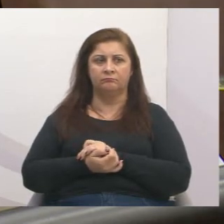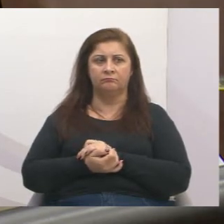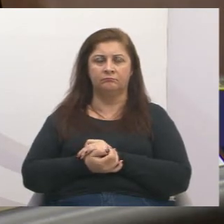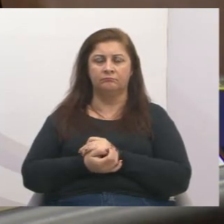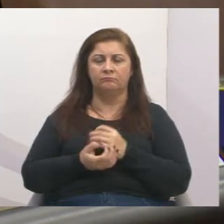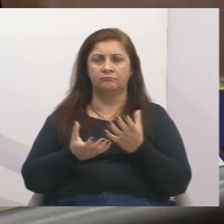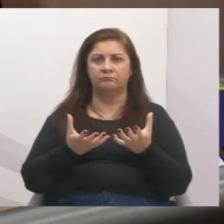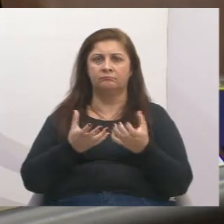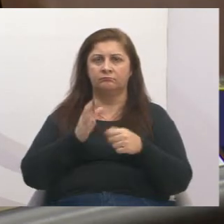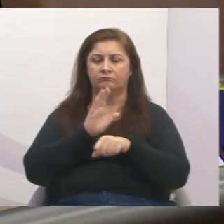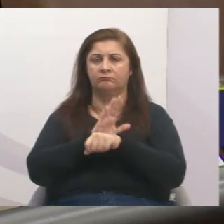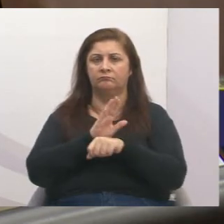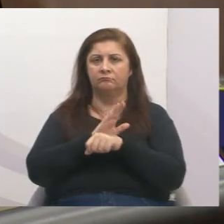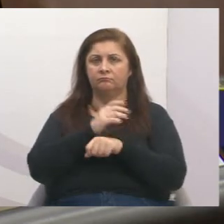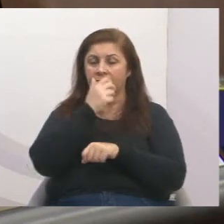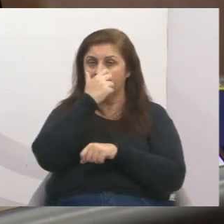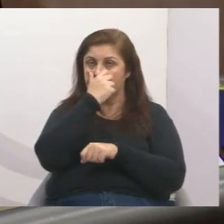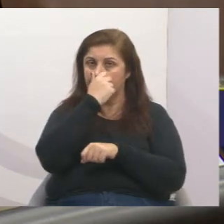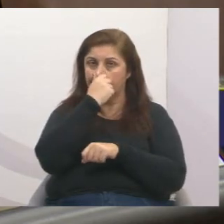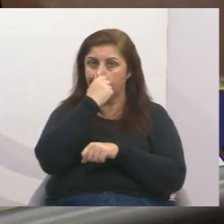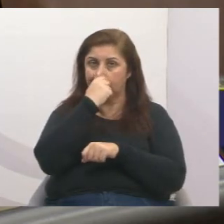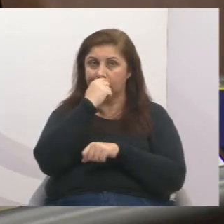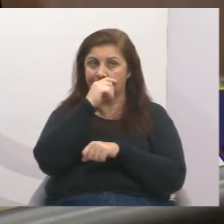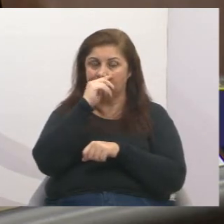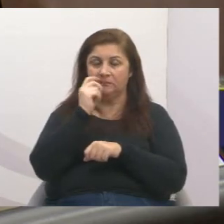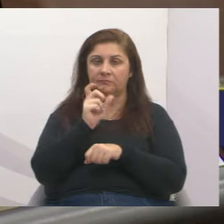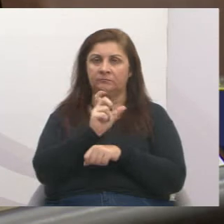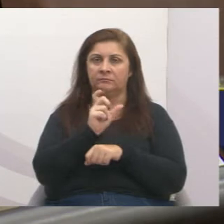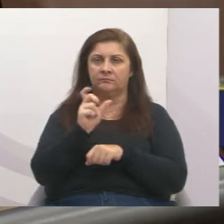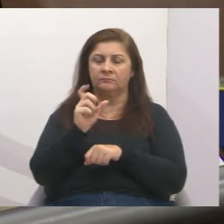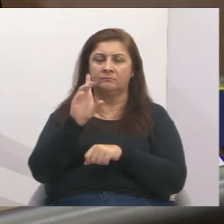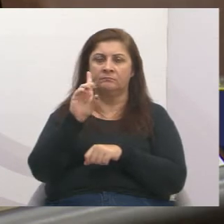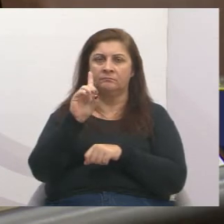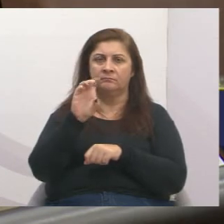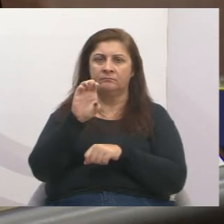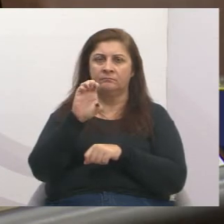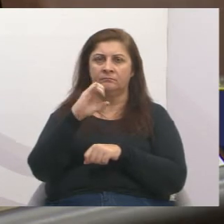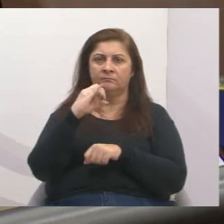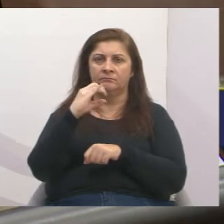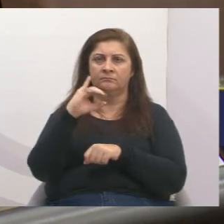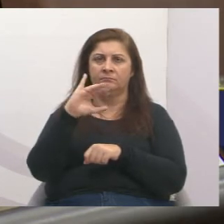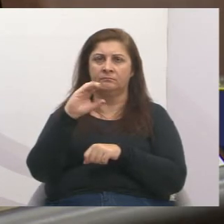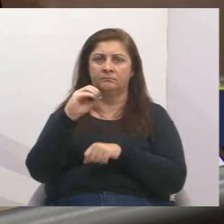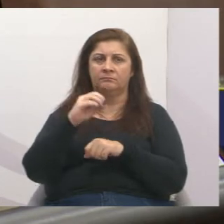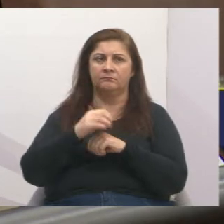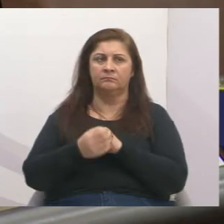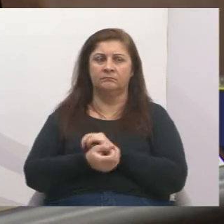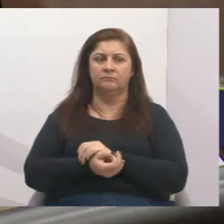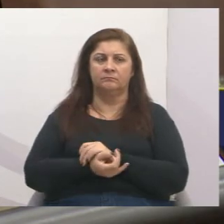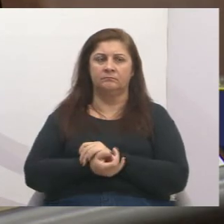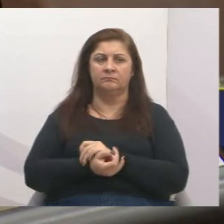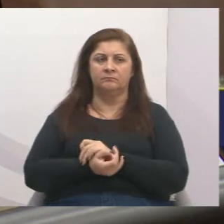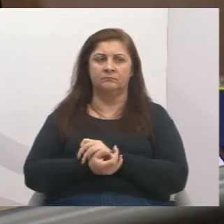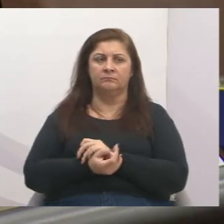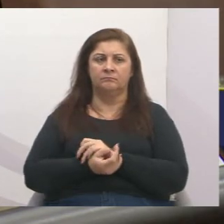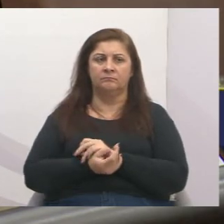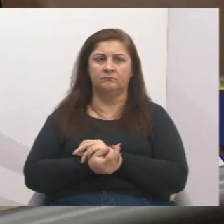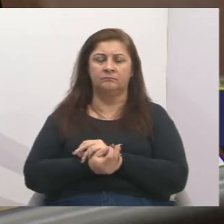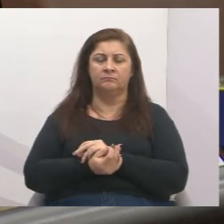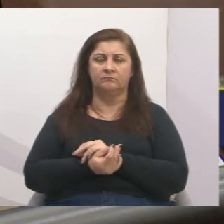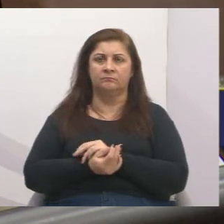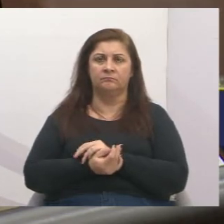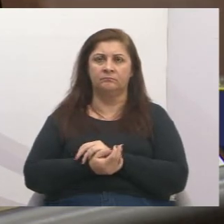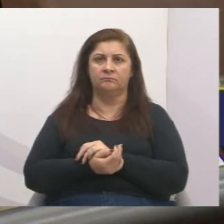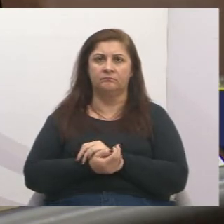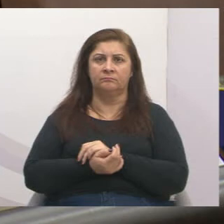corroborar integralmente com as palavras do Décio, presidente do sindicato do SAI, no que diz respeito